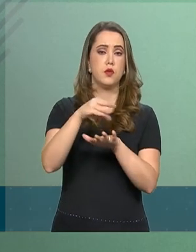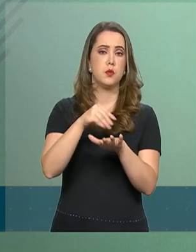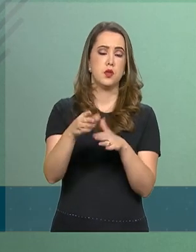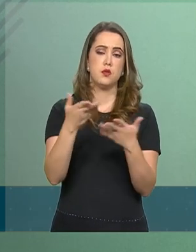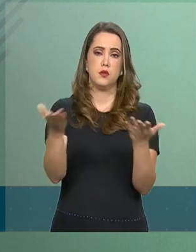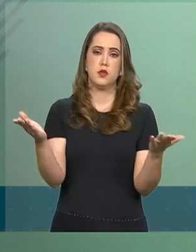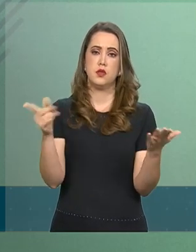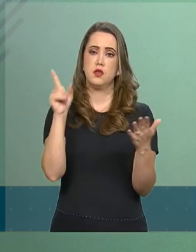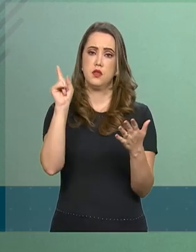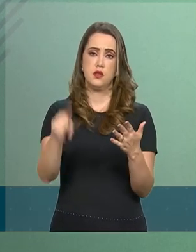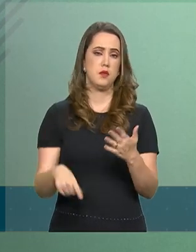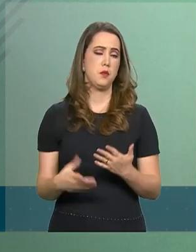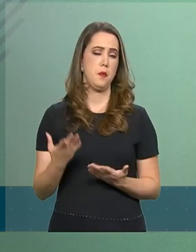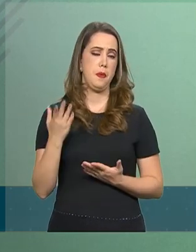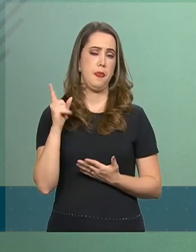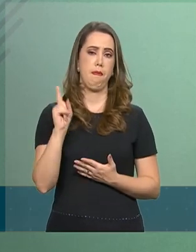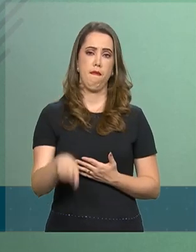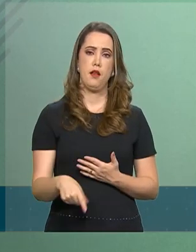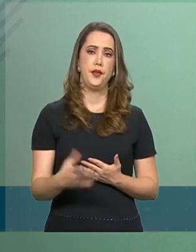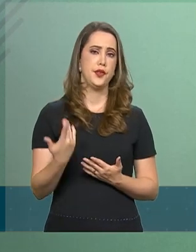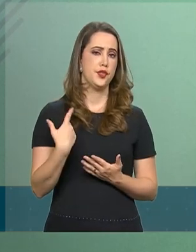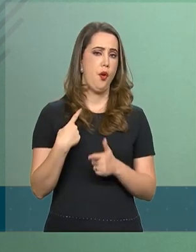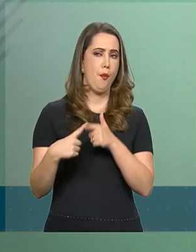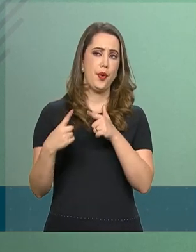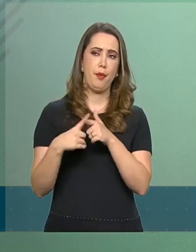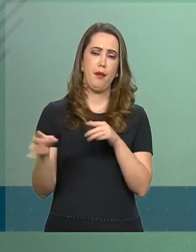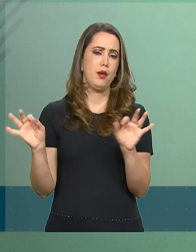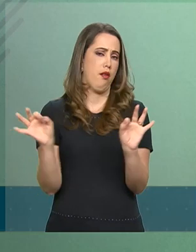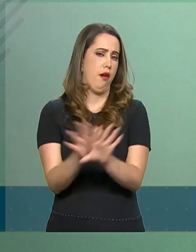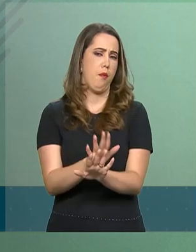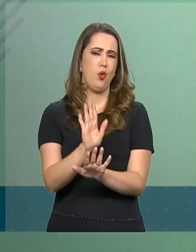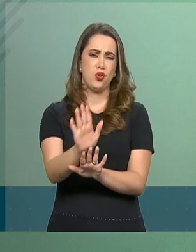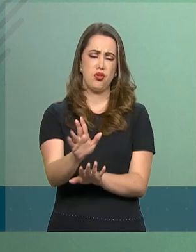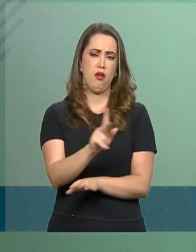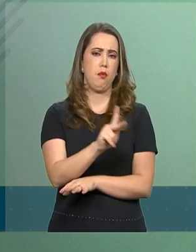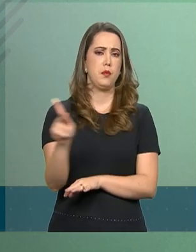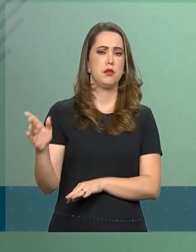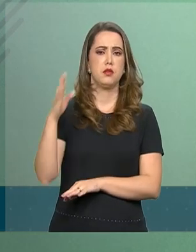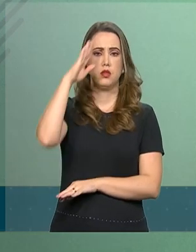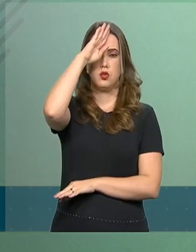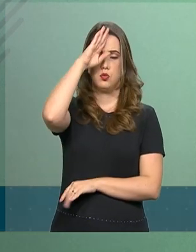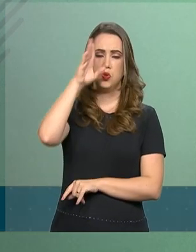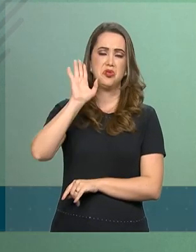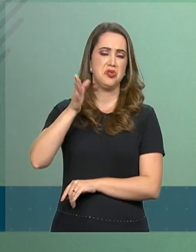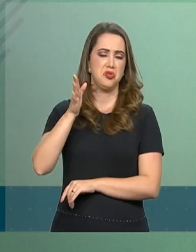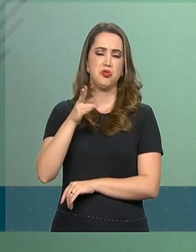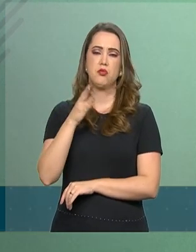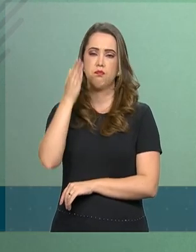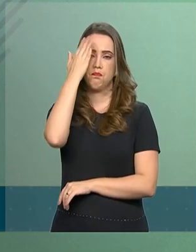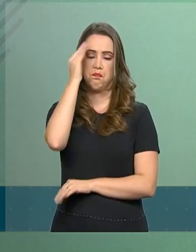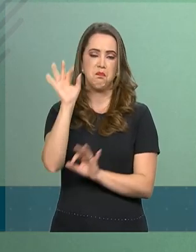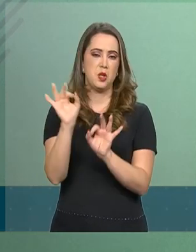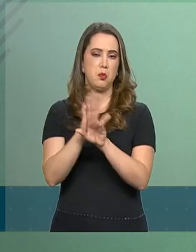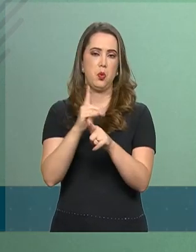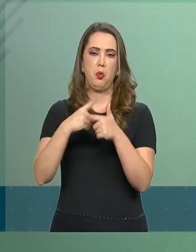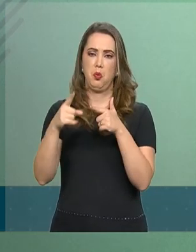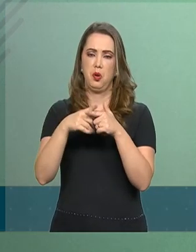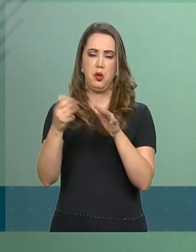isso é um caso já ultrapassado pelo nosso presidente pelo próprio ministro santos cruz